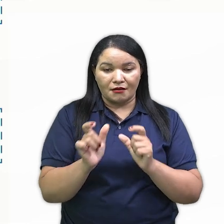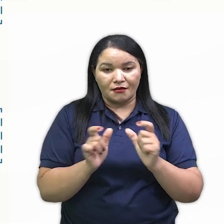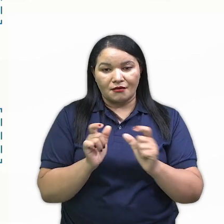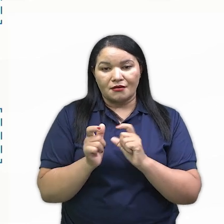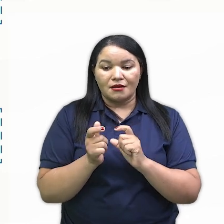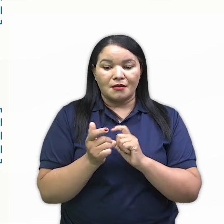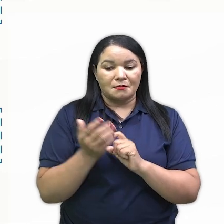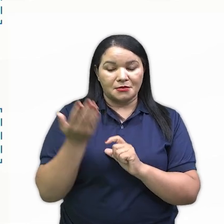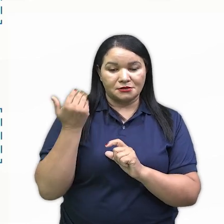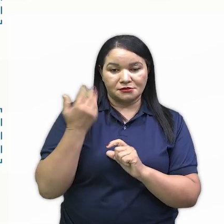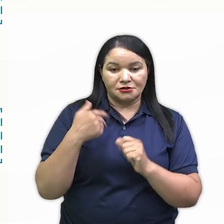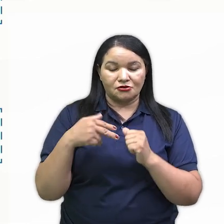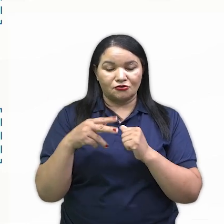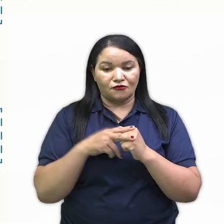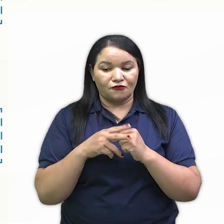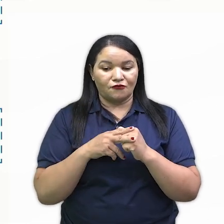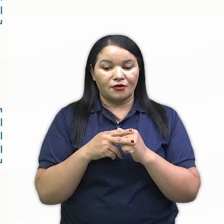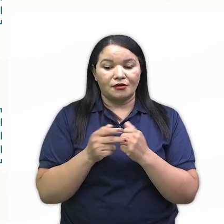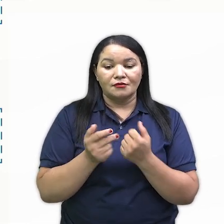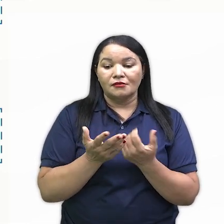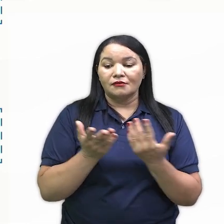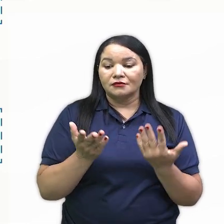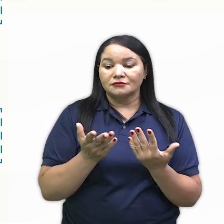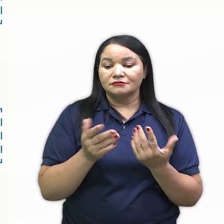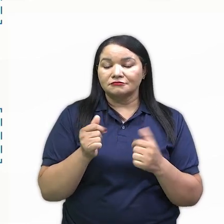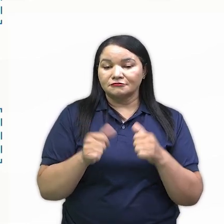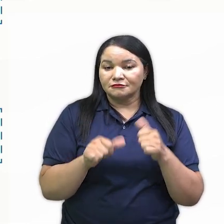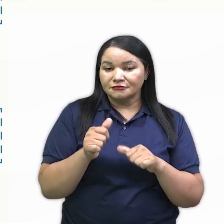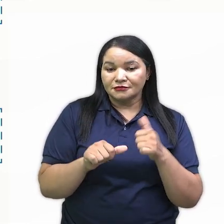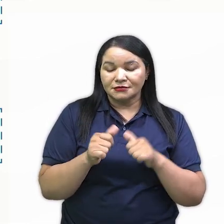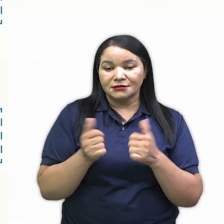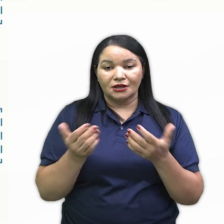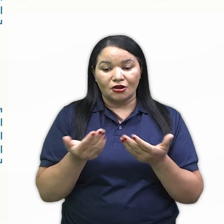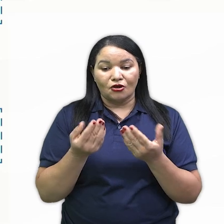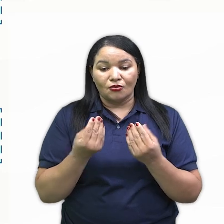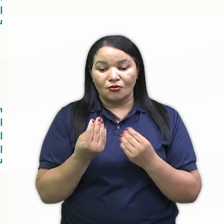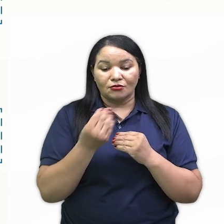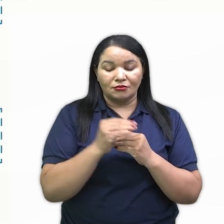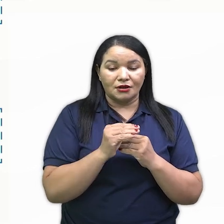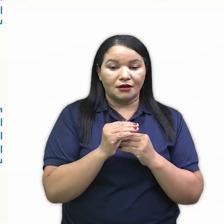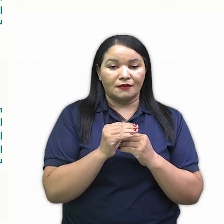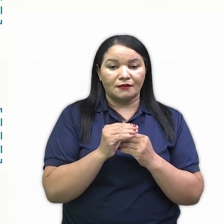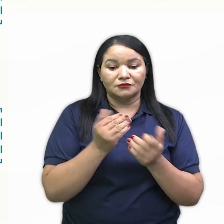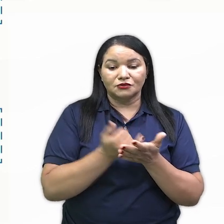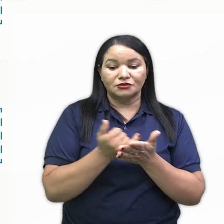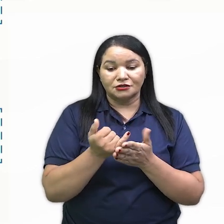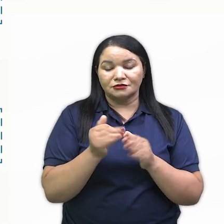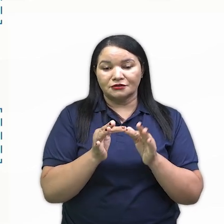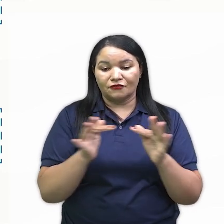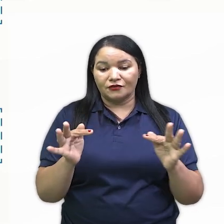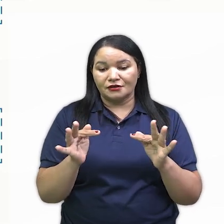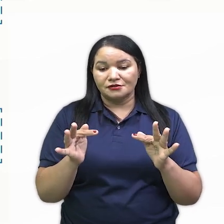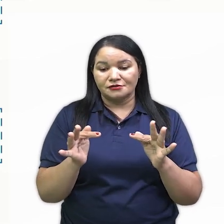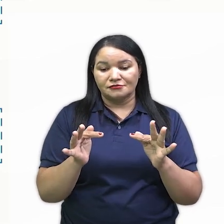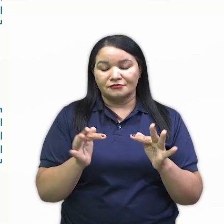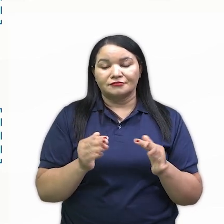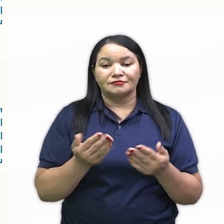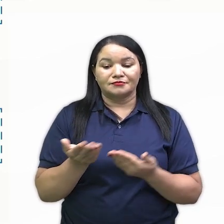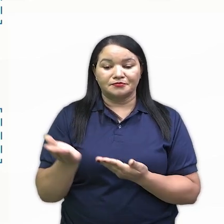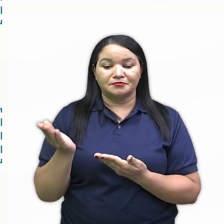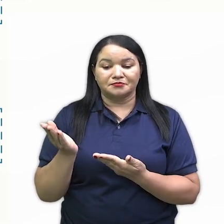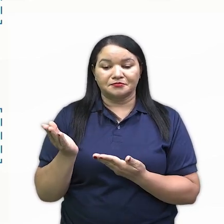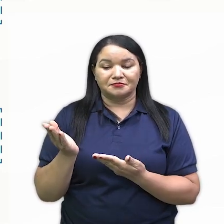passado do verbo to be, dê uma olhada, analisem. E nós vamos colocar aqui, ó, were.